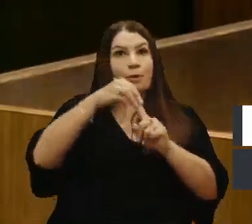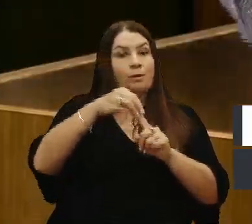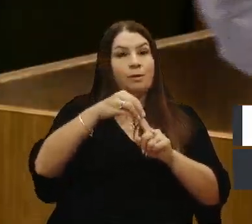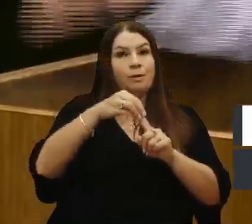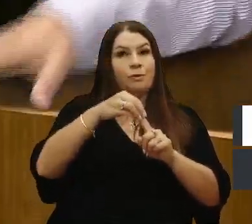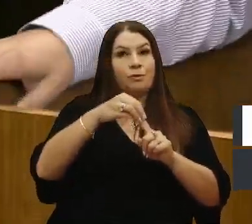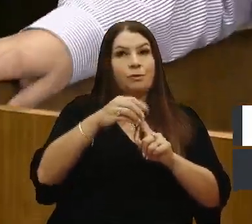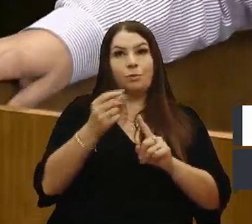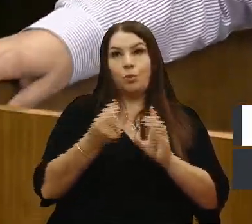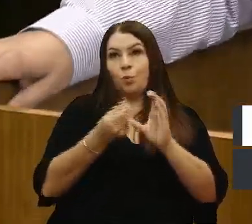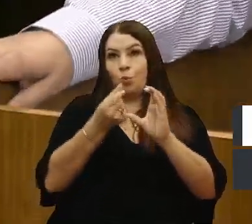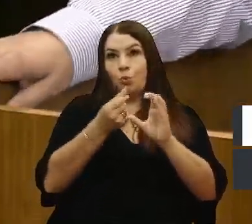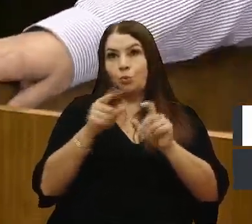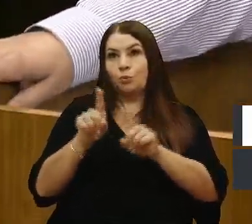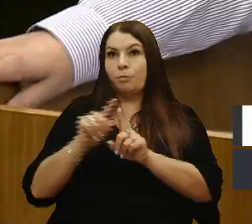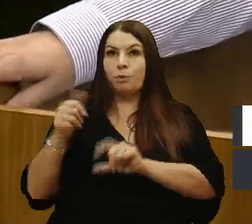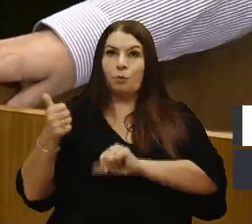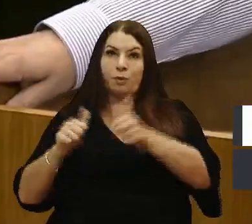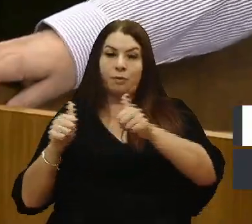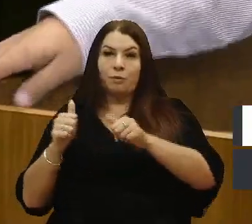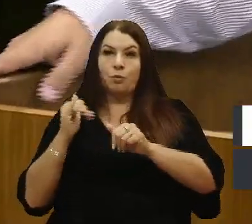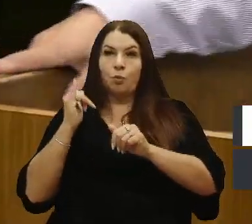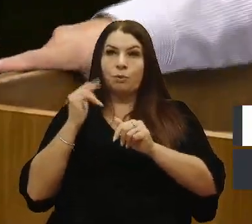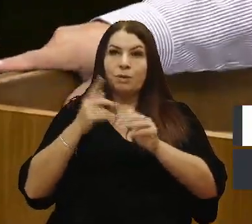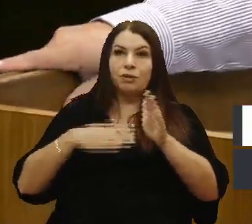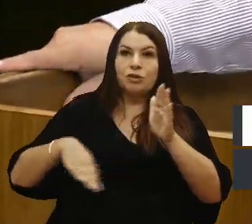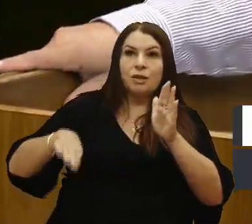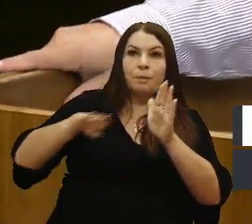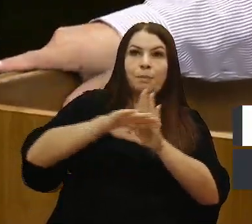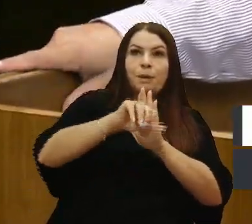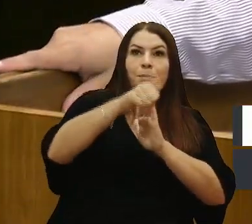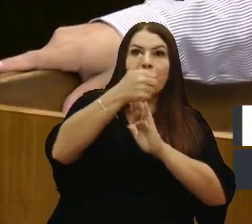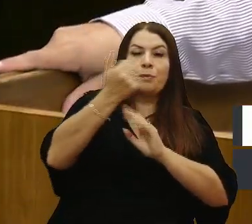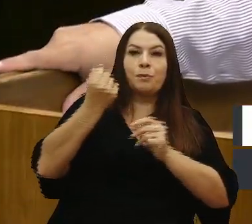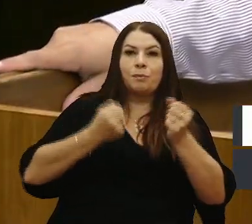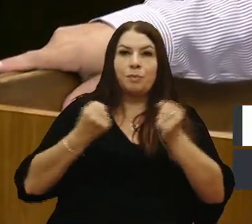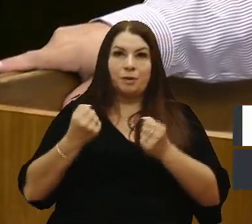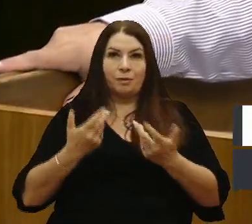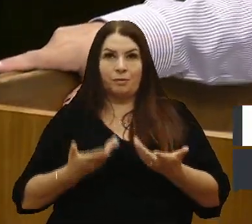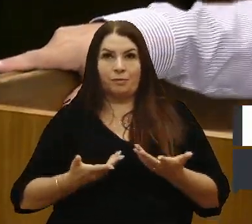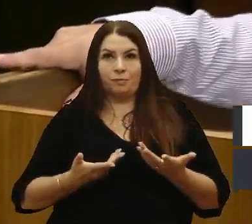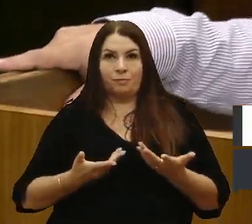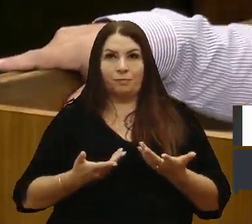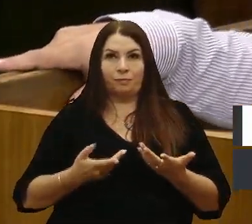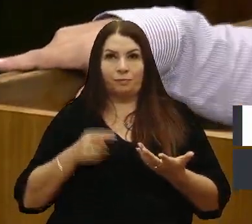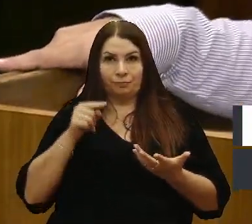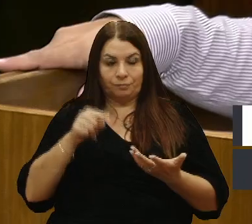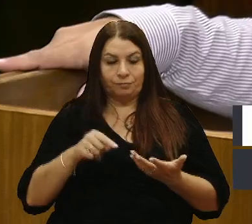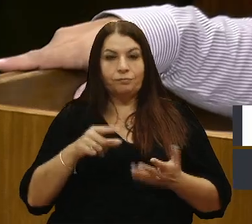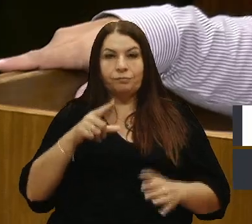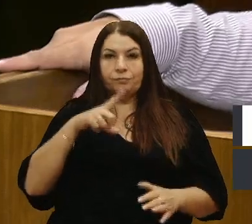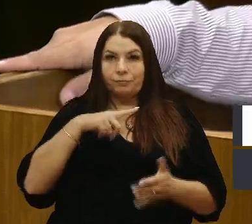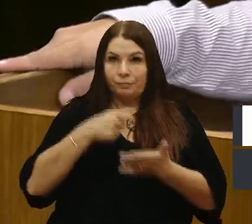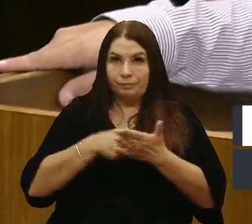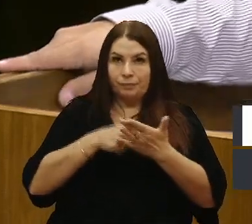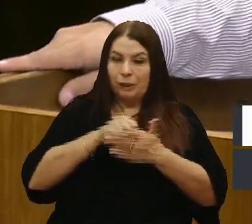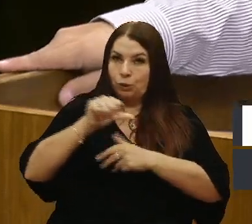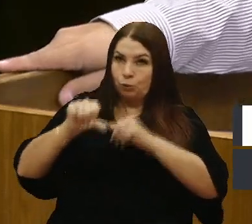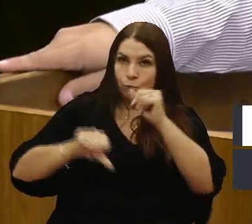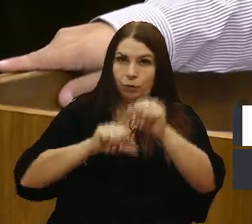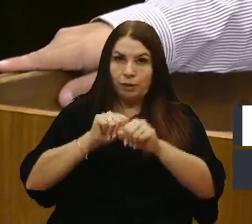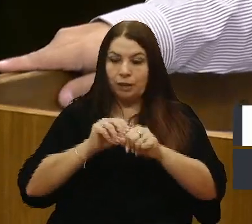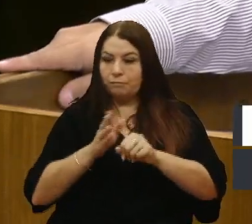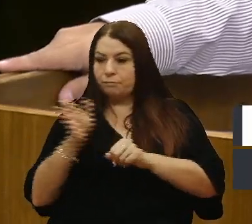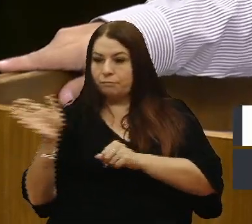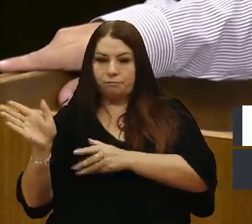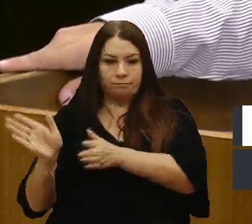pelo custo e pela qualidade. O ônibus tem que chegar antes que o carro. E se isso exige mudar as